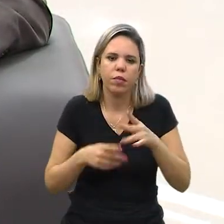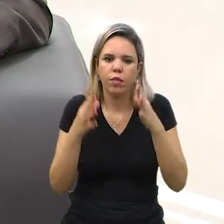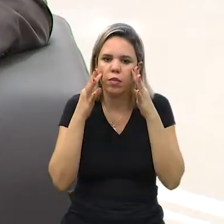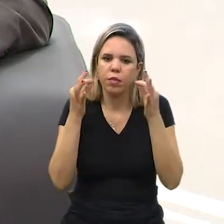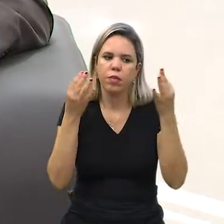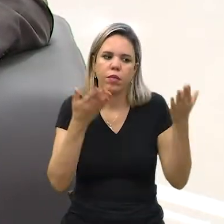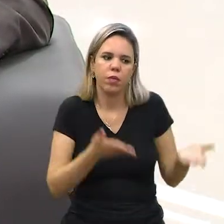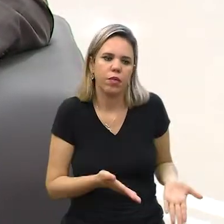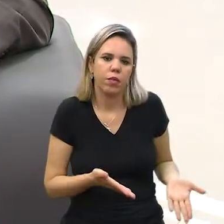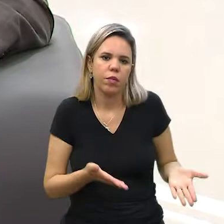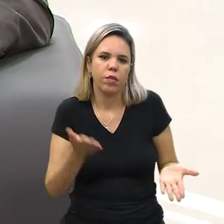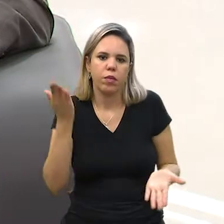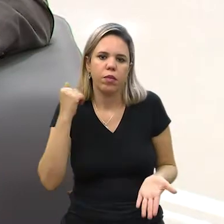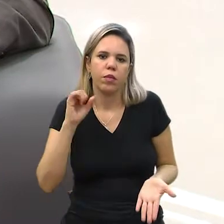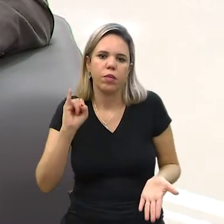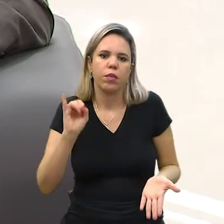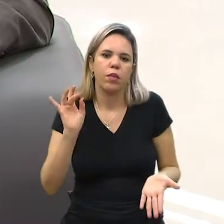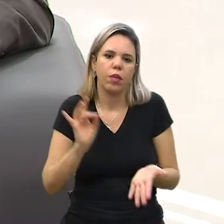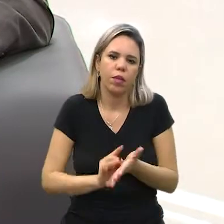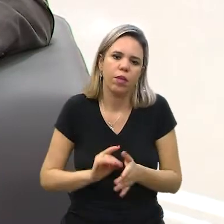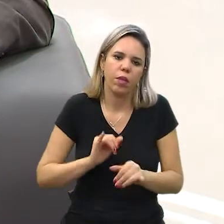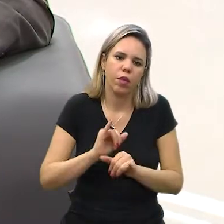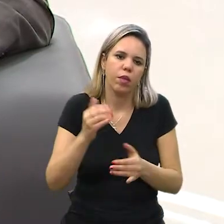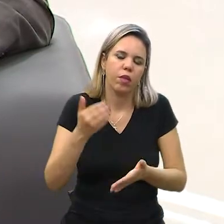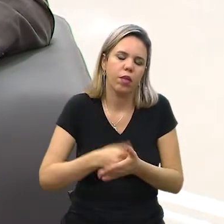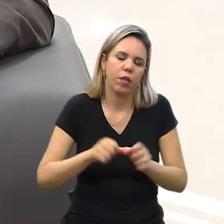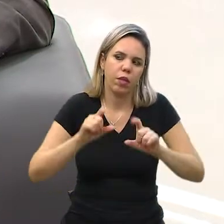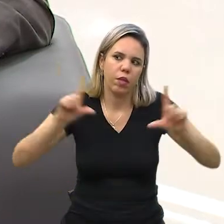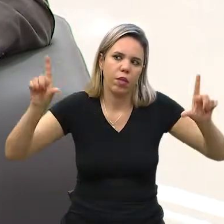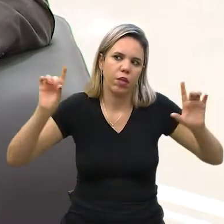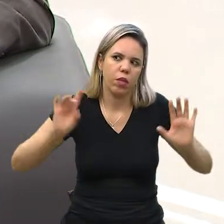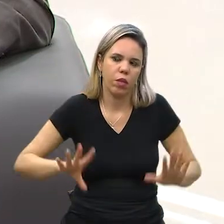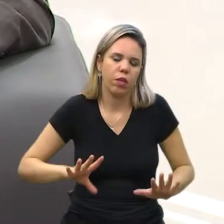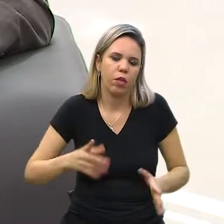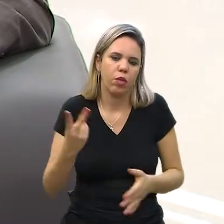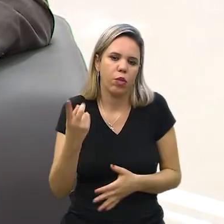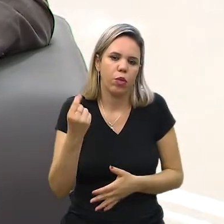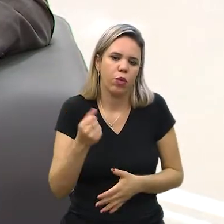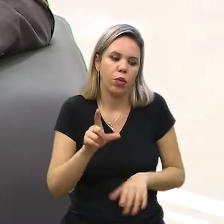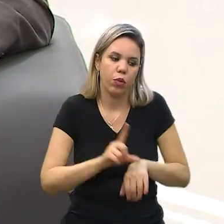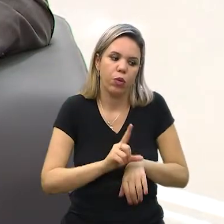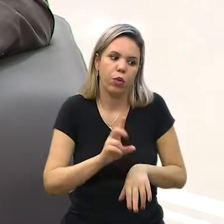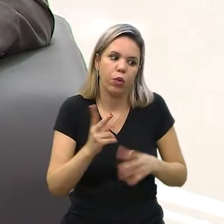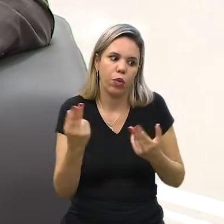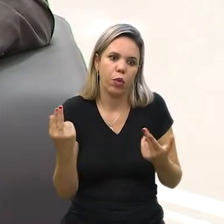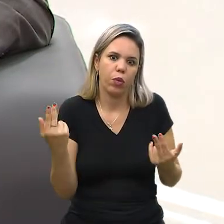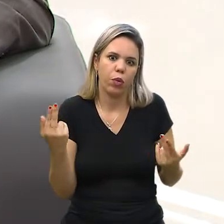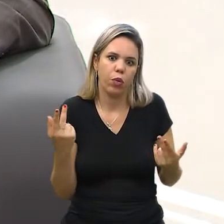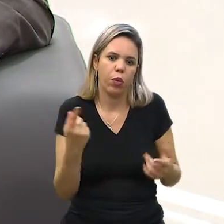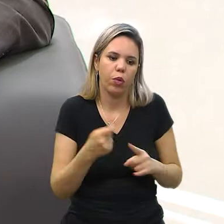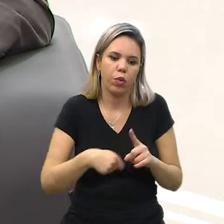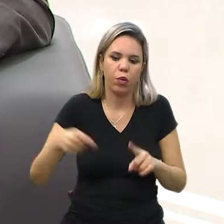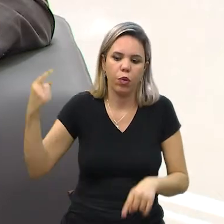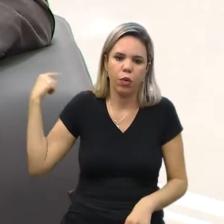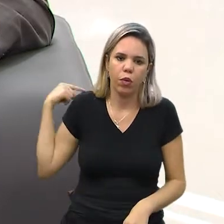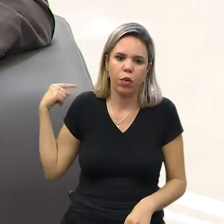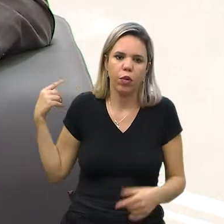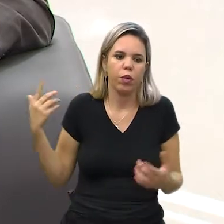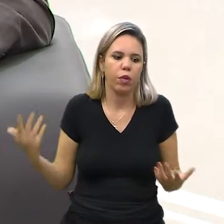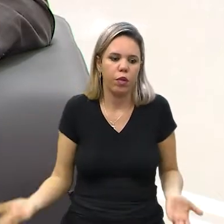atenta a saber se realmente está em promoção, né? Às vezes é só o cartaz da promoção, mas o preço da loja é o mesmo do mês